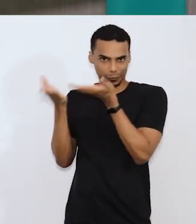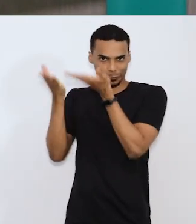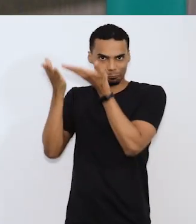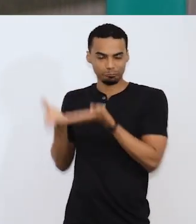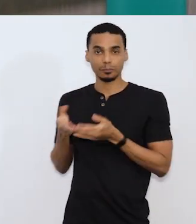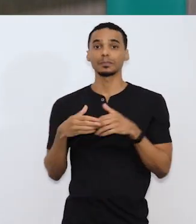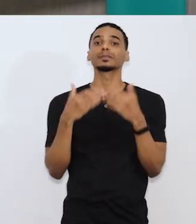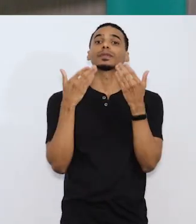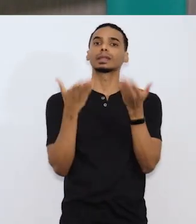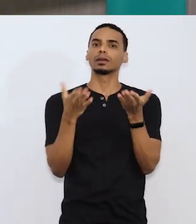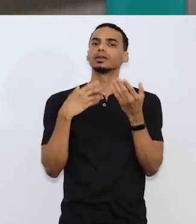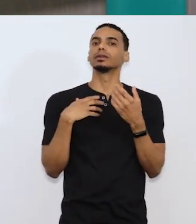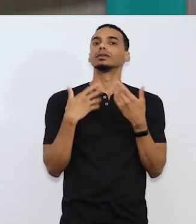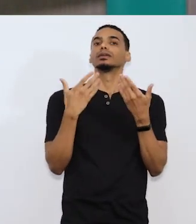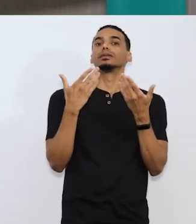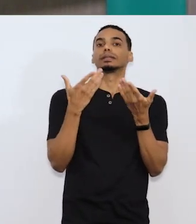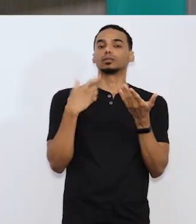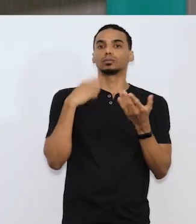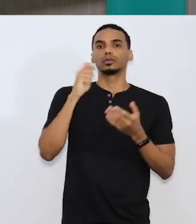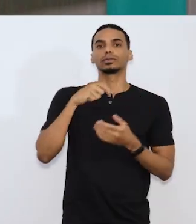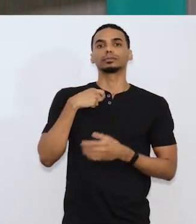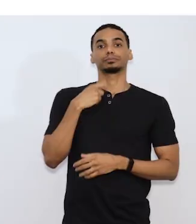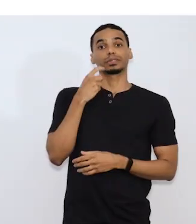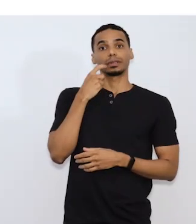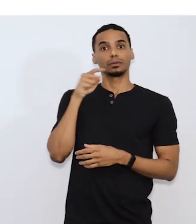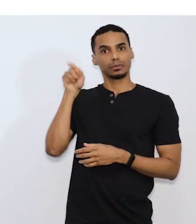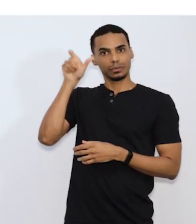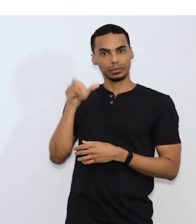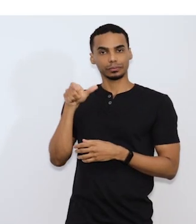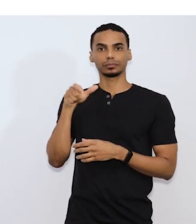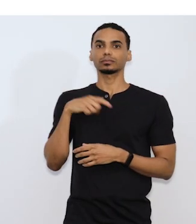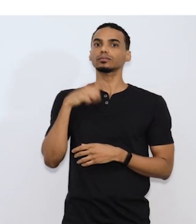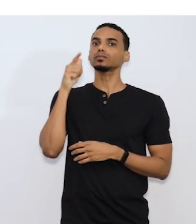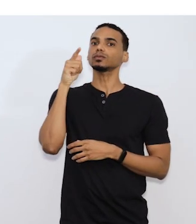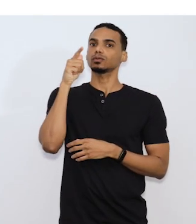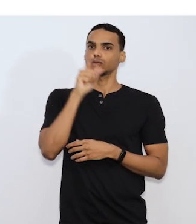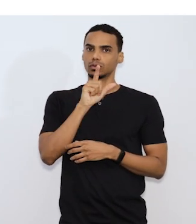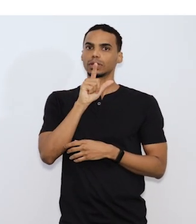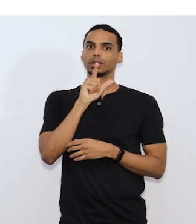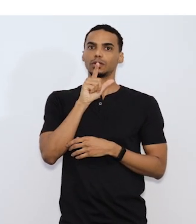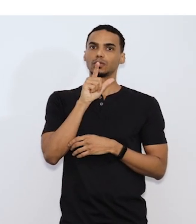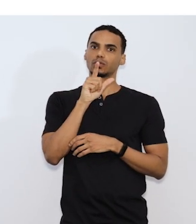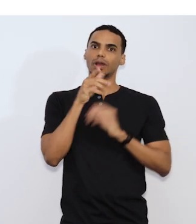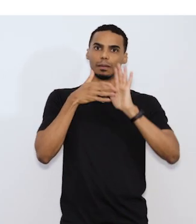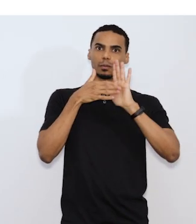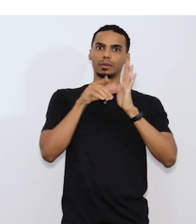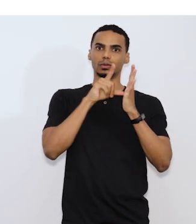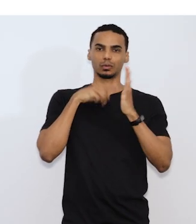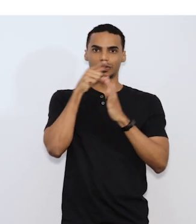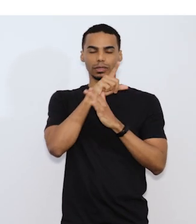Dentinho. É possível concluir que o Dentinho, letra A, conseguiu realizar o que prometeu,